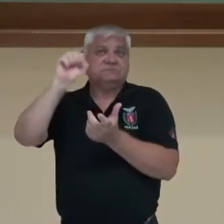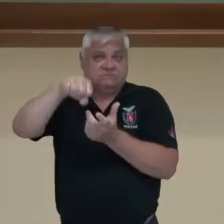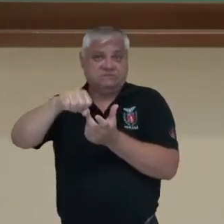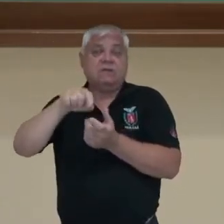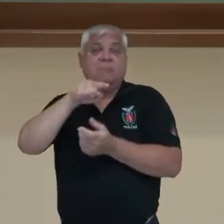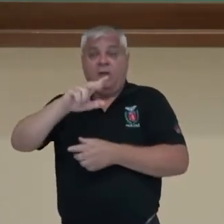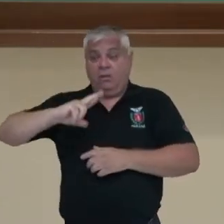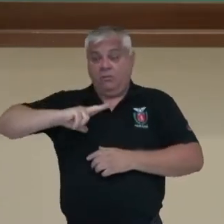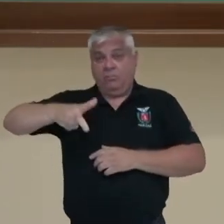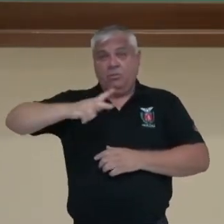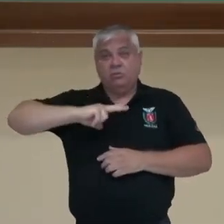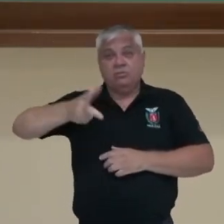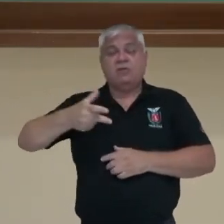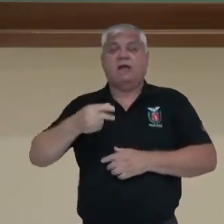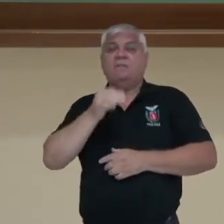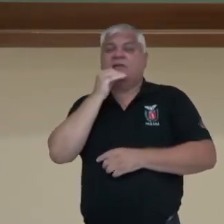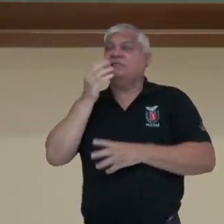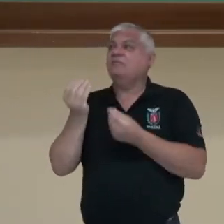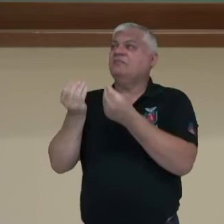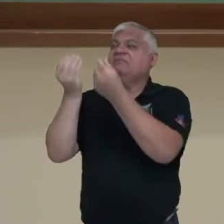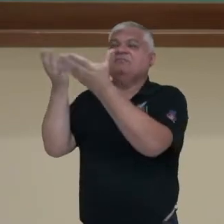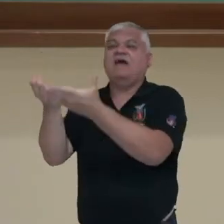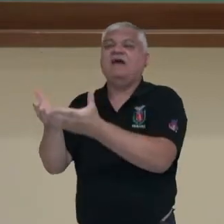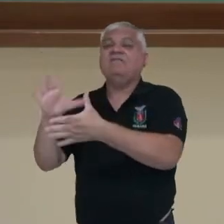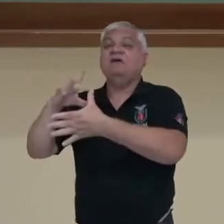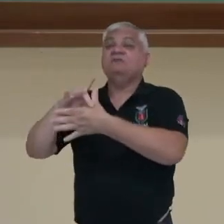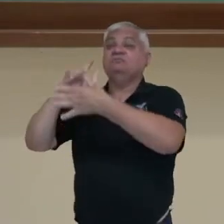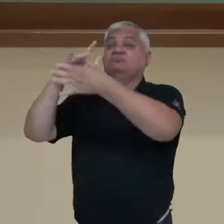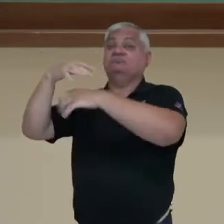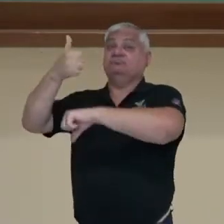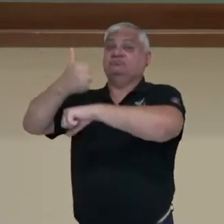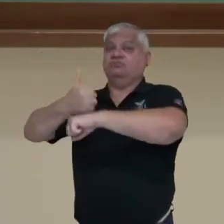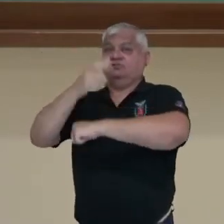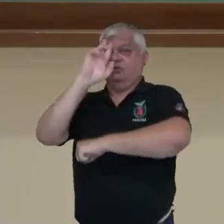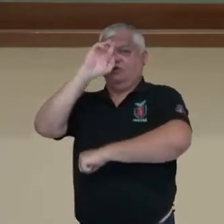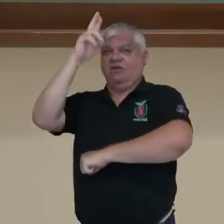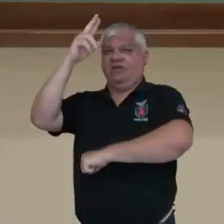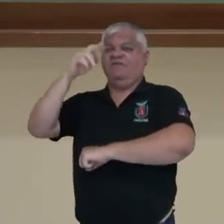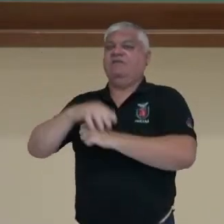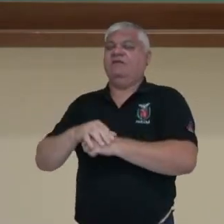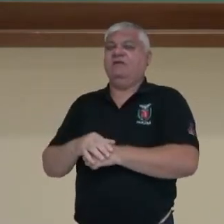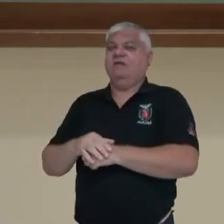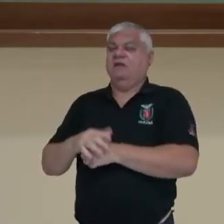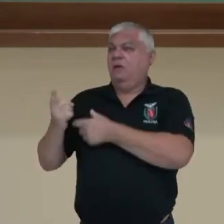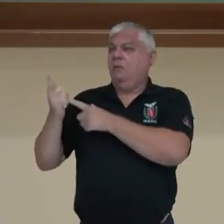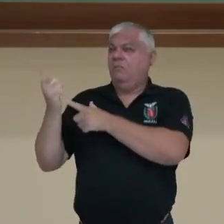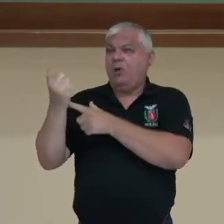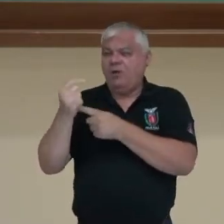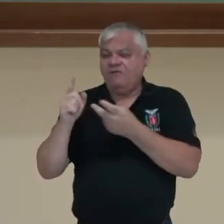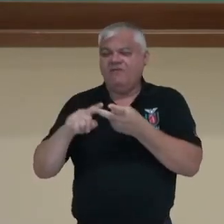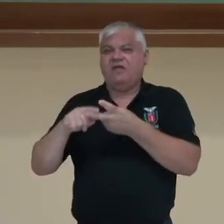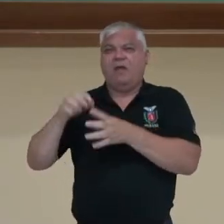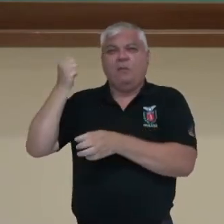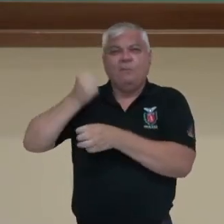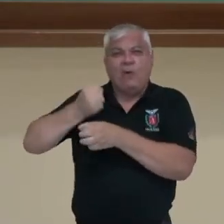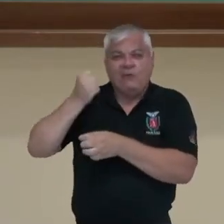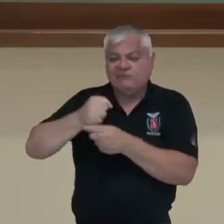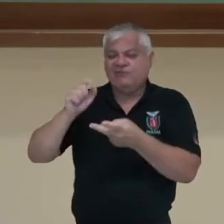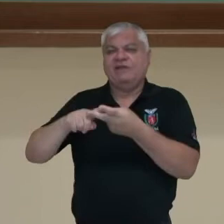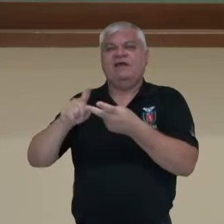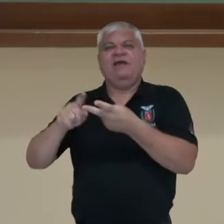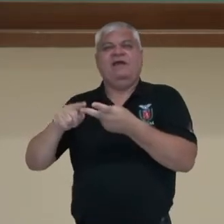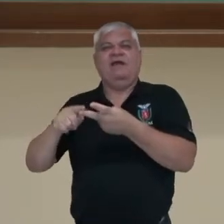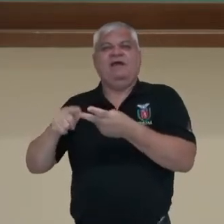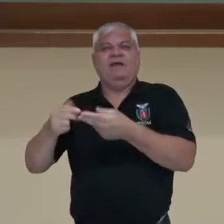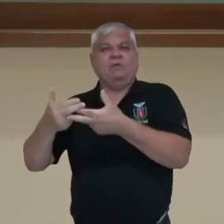portugueses lá, entregavam para um chefe local, para um líder local, pólvora, armas de fogo, canhão, e outra etnia